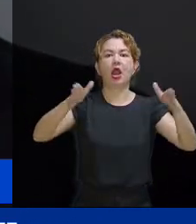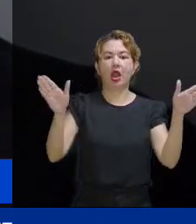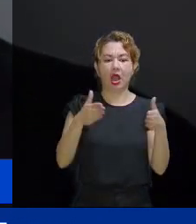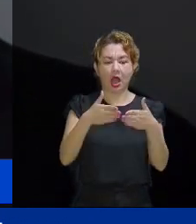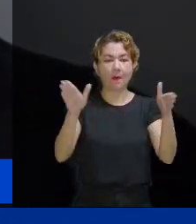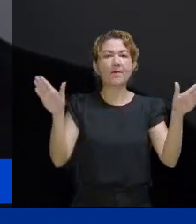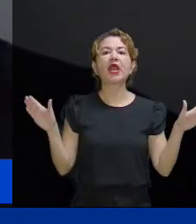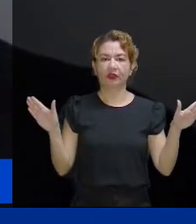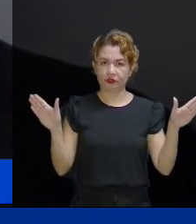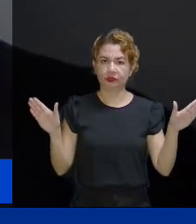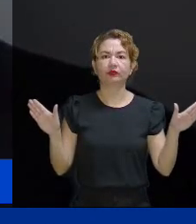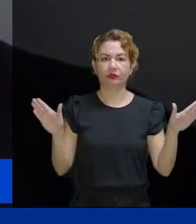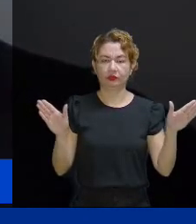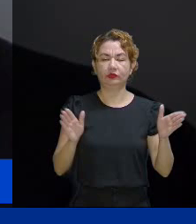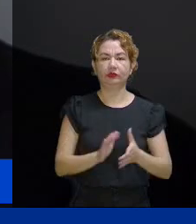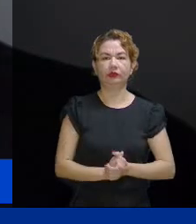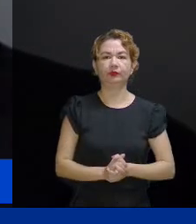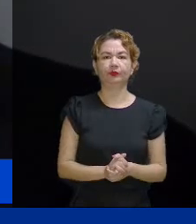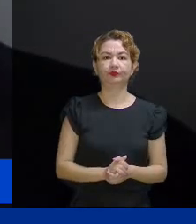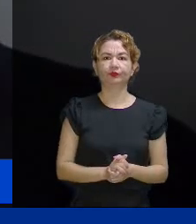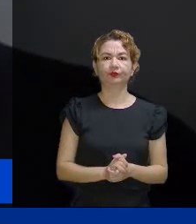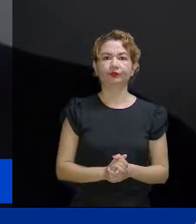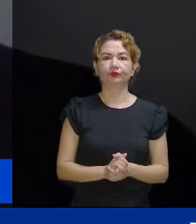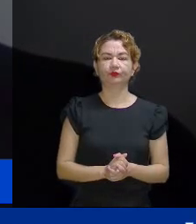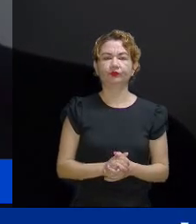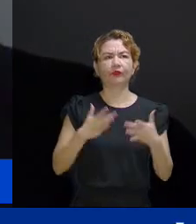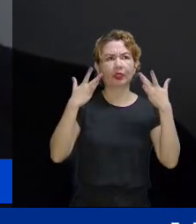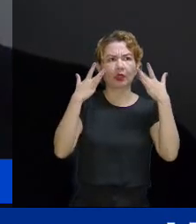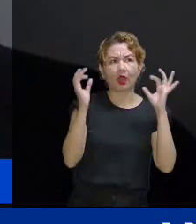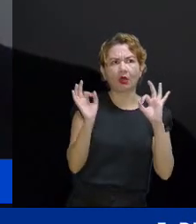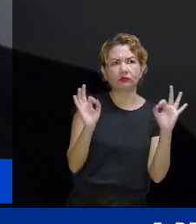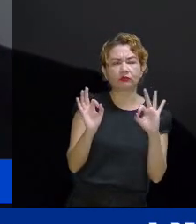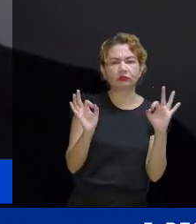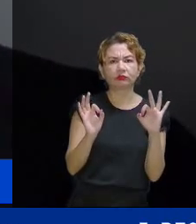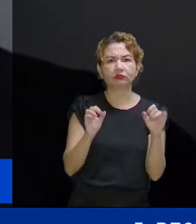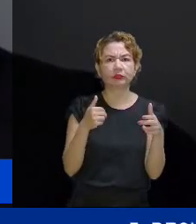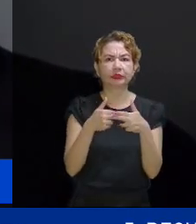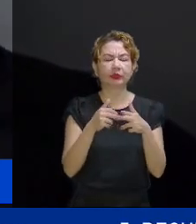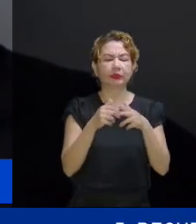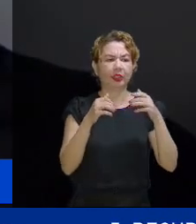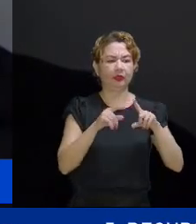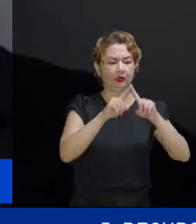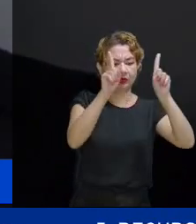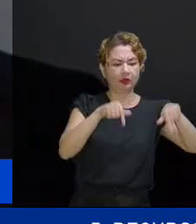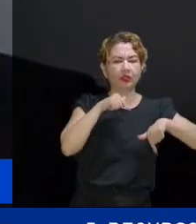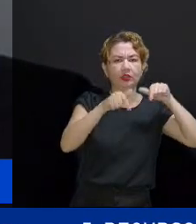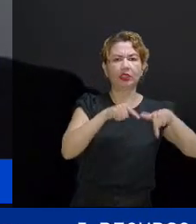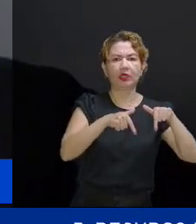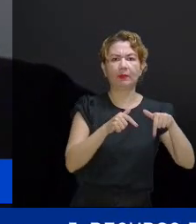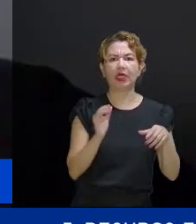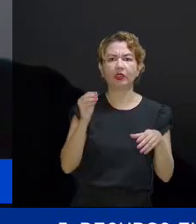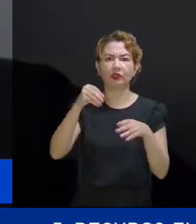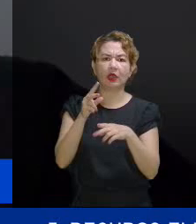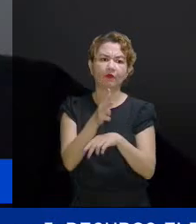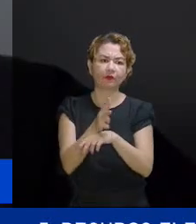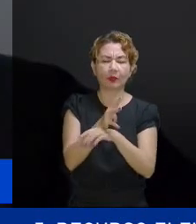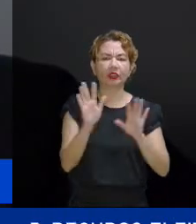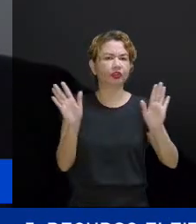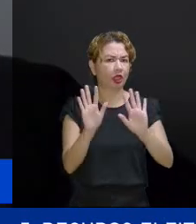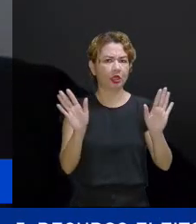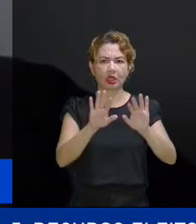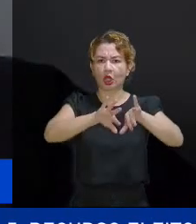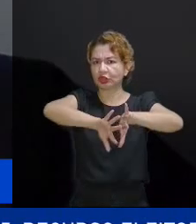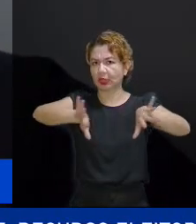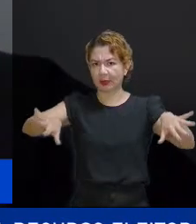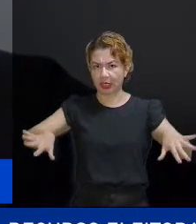não se verificando a existência de encenação ou utilização de servidores públicos, tampouco a interação entre usuários do